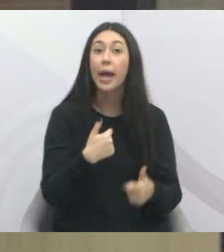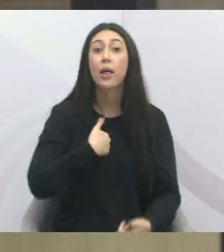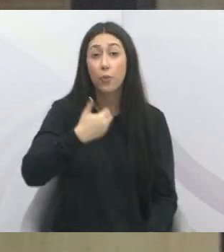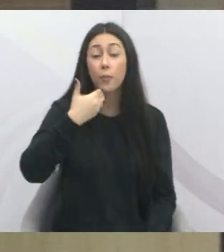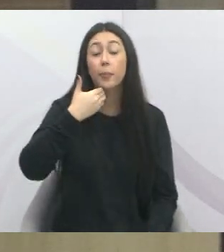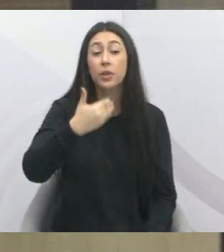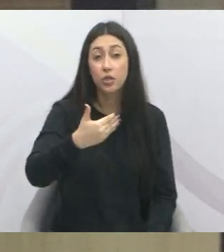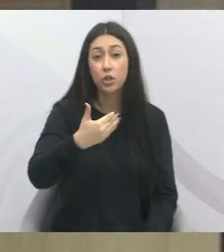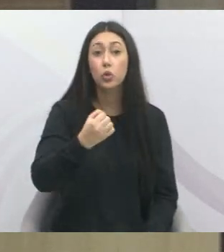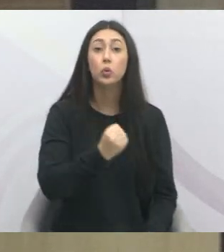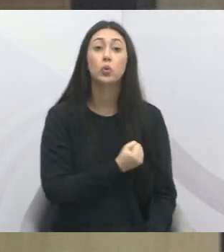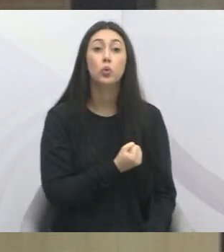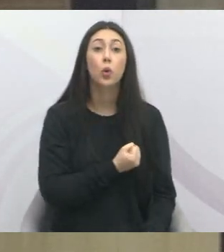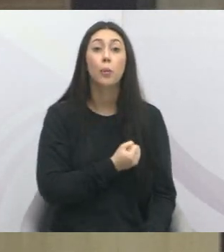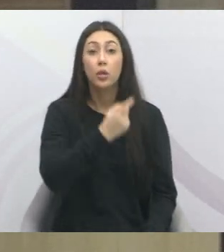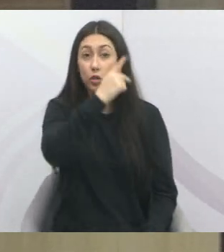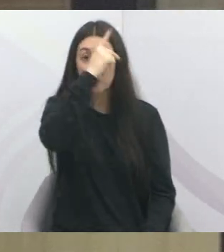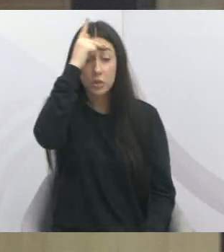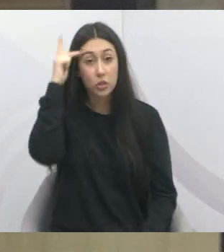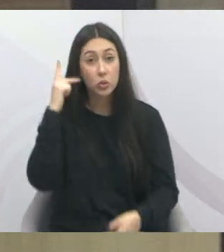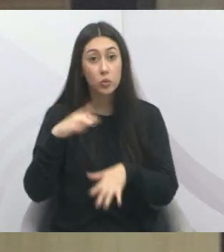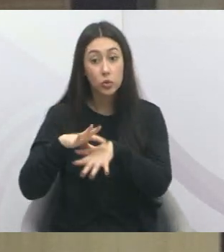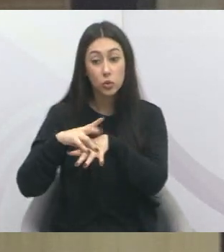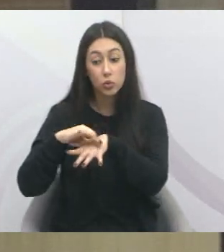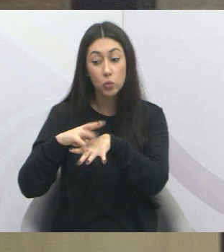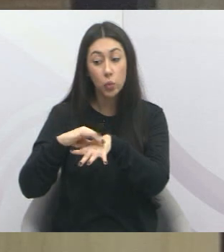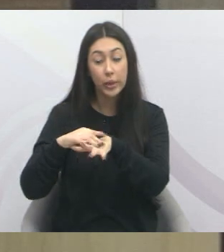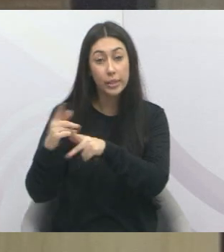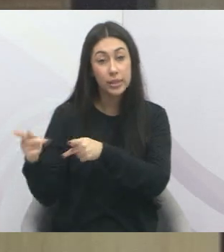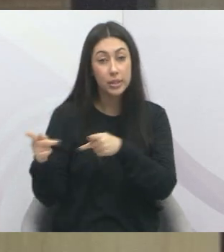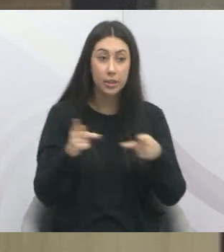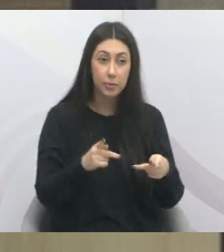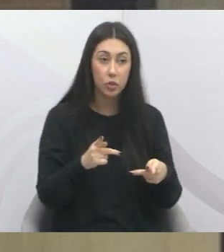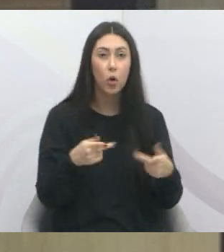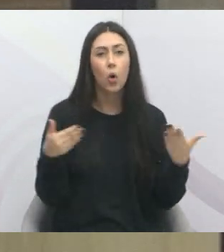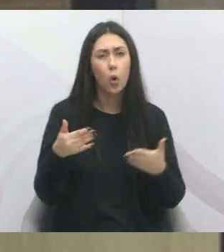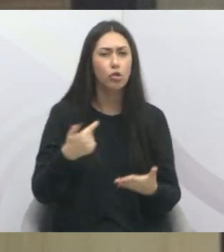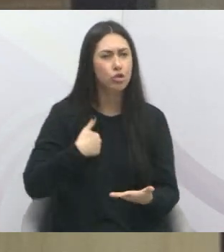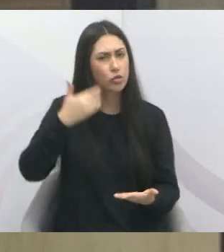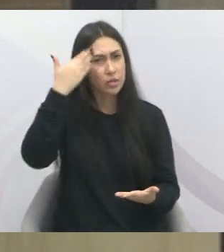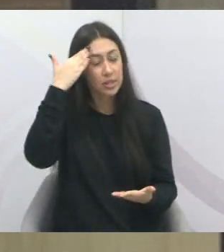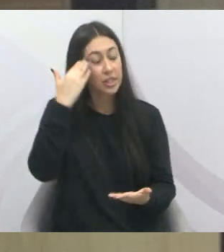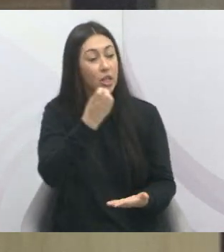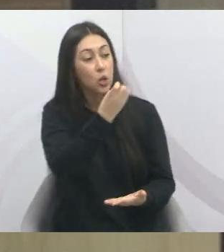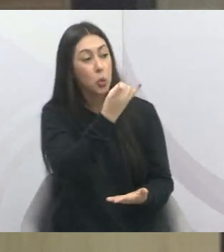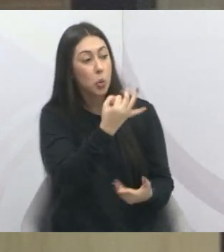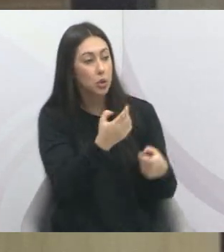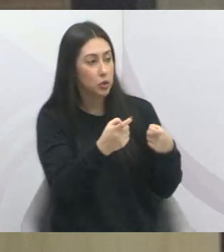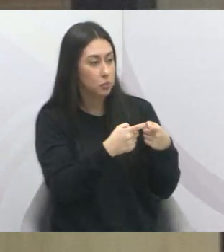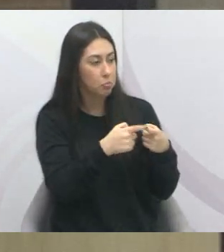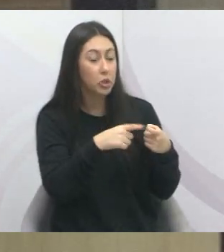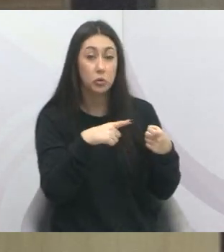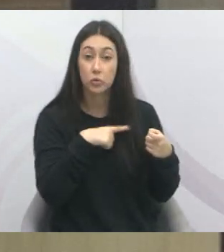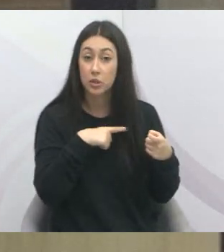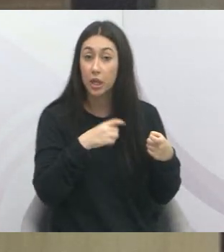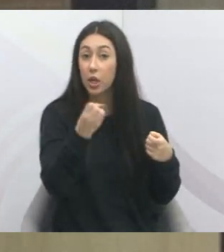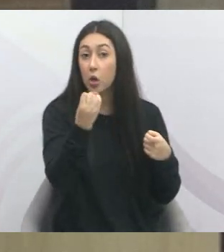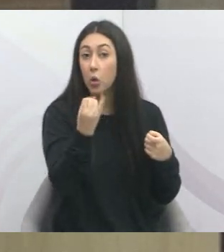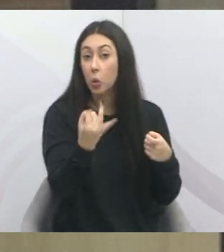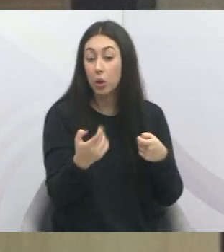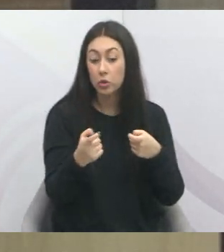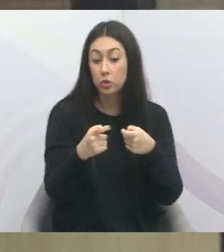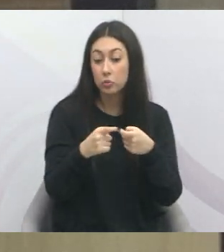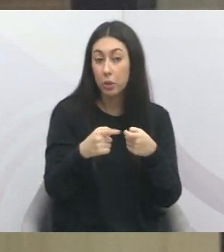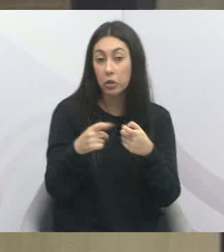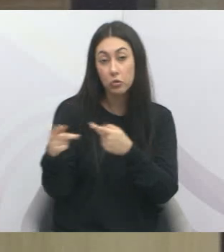pedi o número de atendimento médico a médico. Então, eu sei lá hoje quantos médicos tem, sei quantos médicos eles